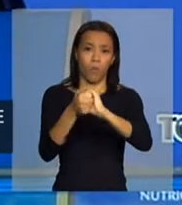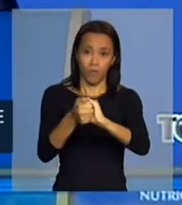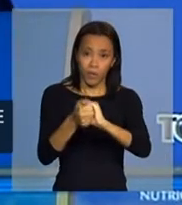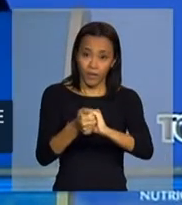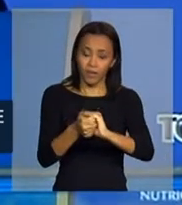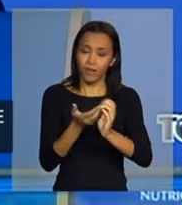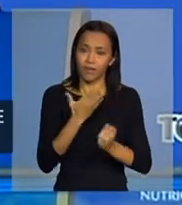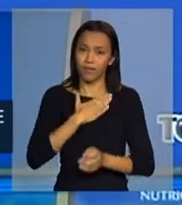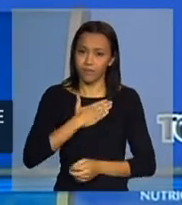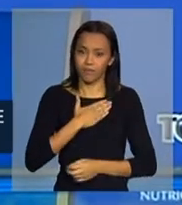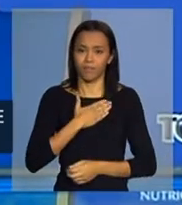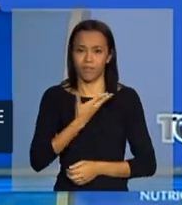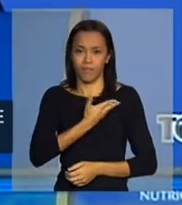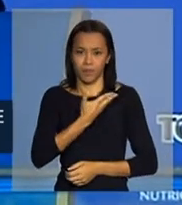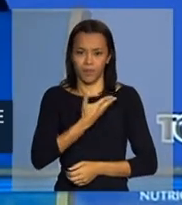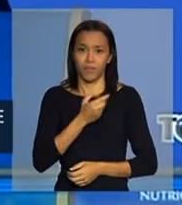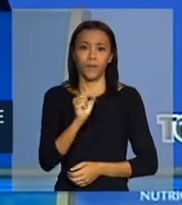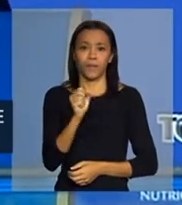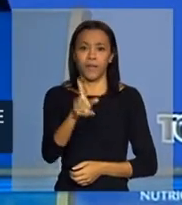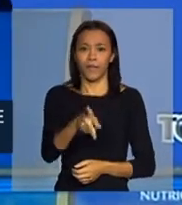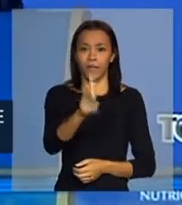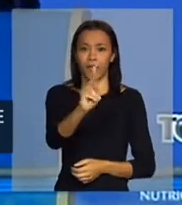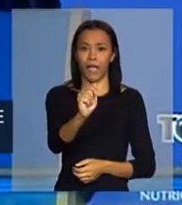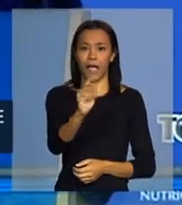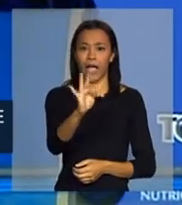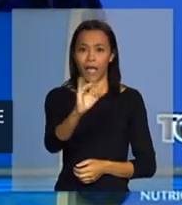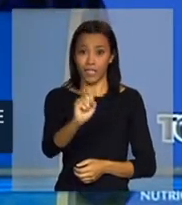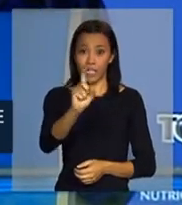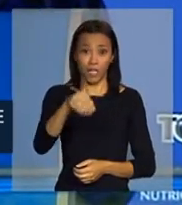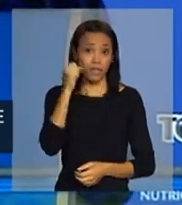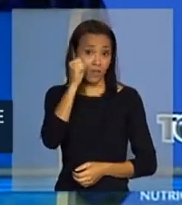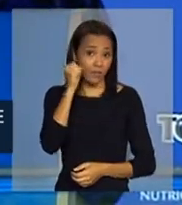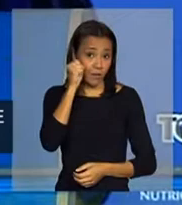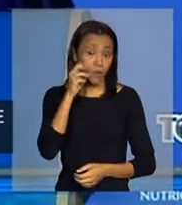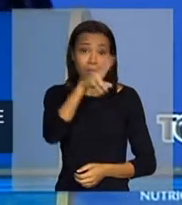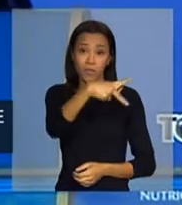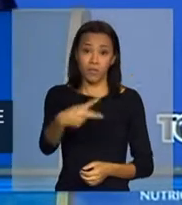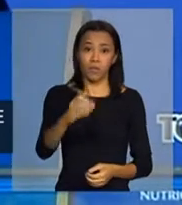minha amiga Cátia Abreu, senadora e presidente da CNA.